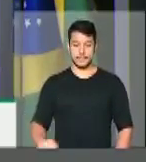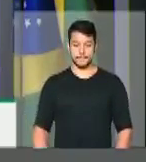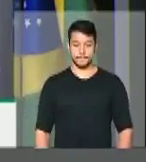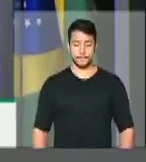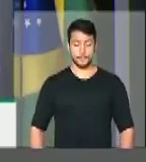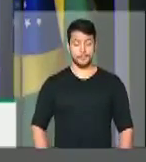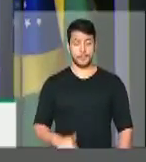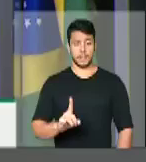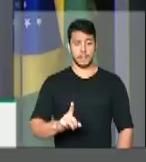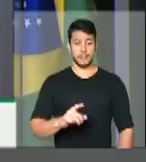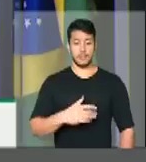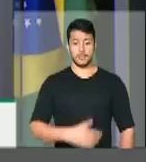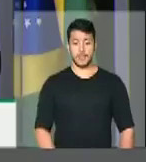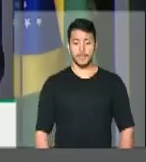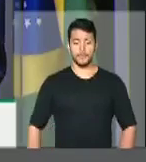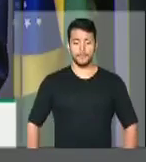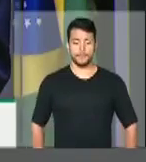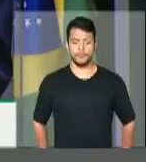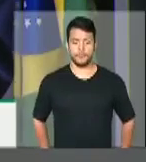Portela,